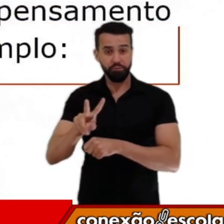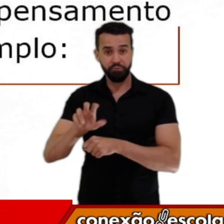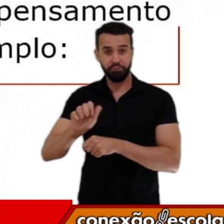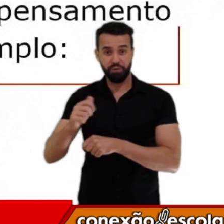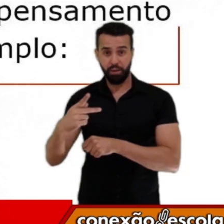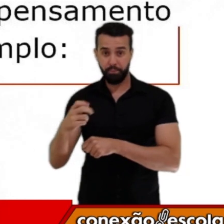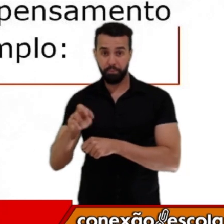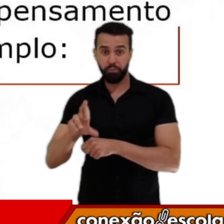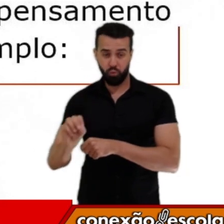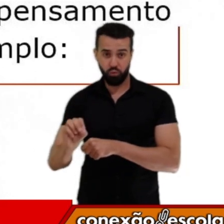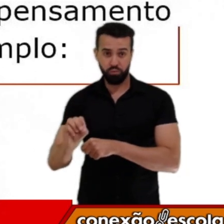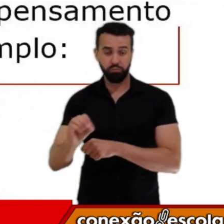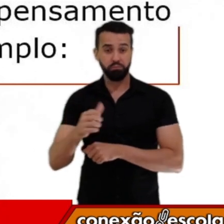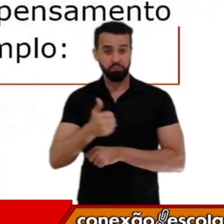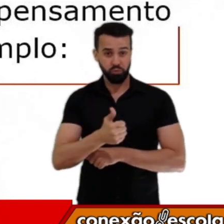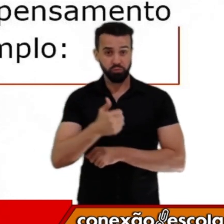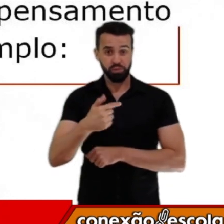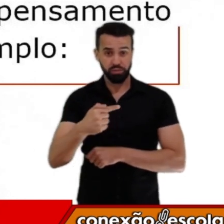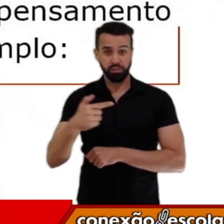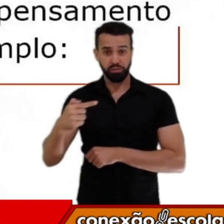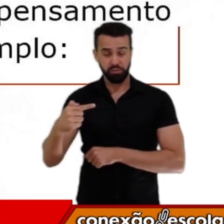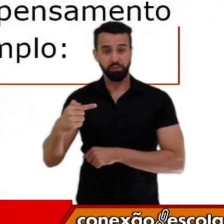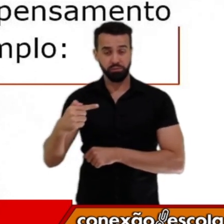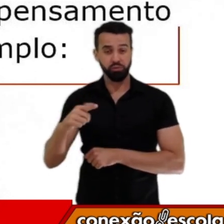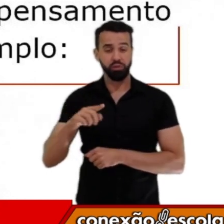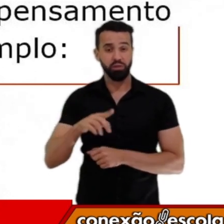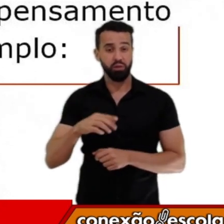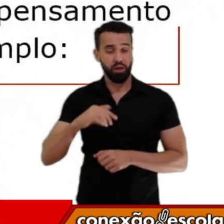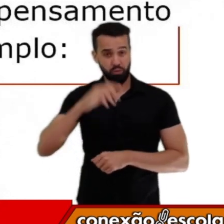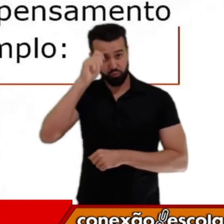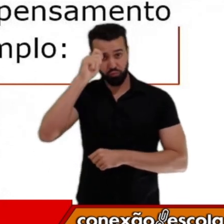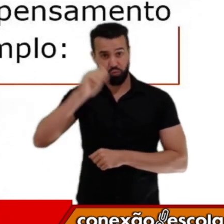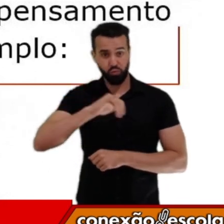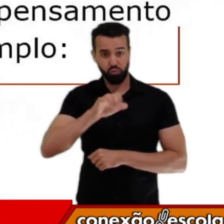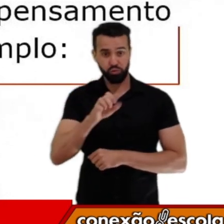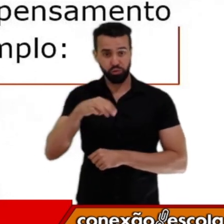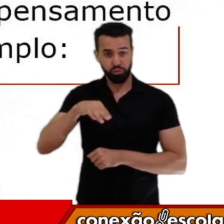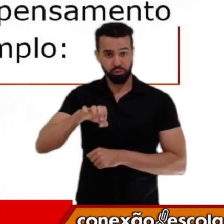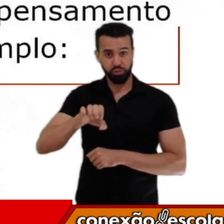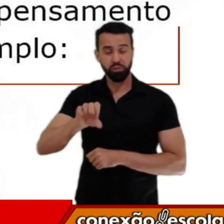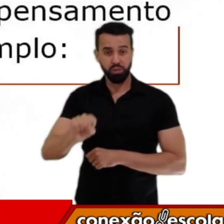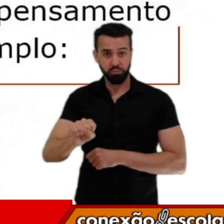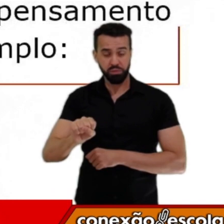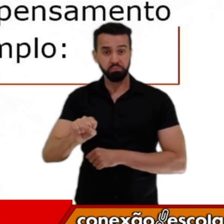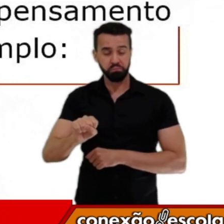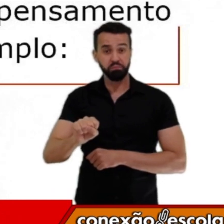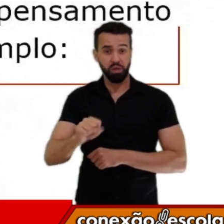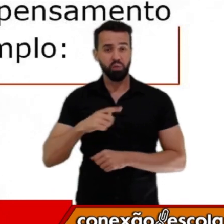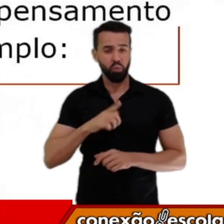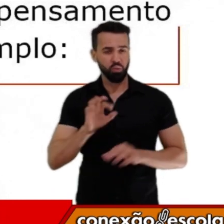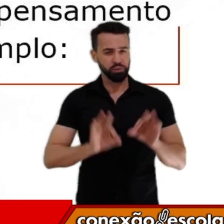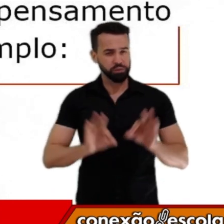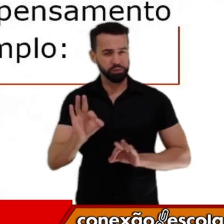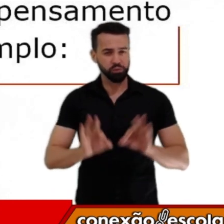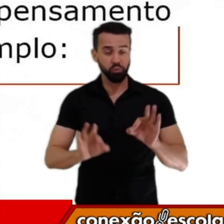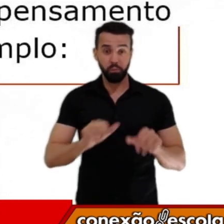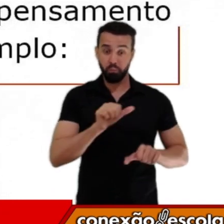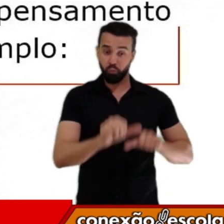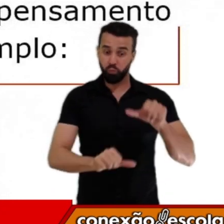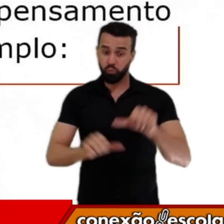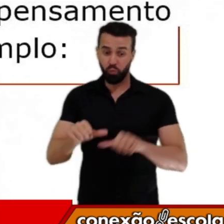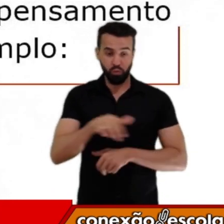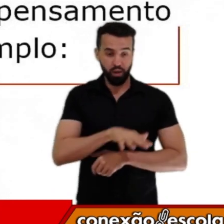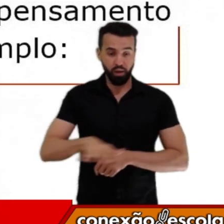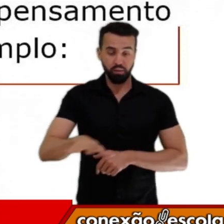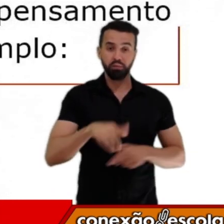1777 por James Watt. Essa alteração que ele produziu mudou drasticamente as relações de trabalho existentes